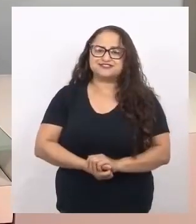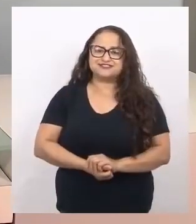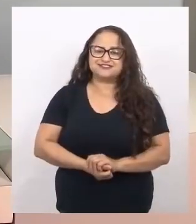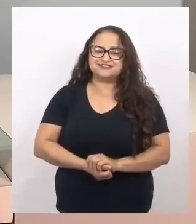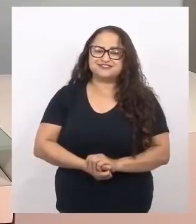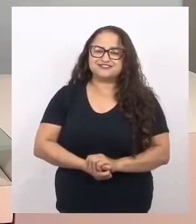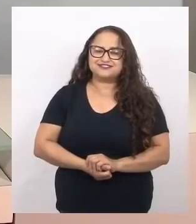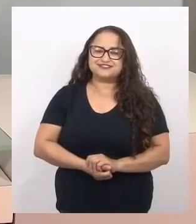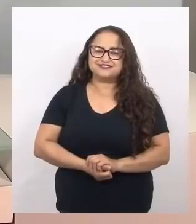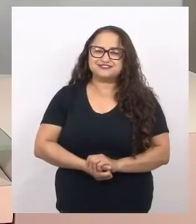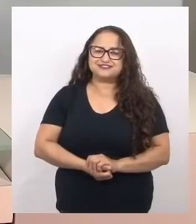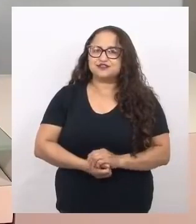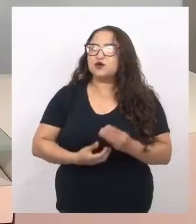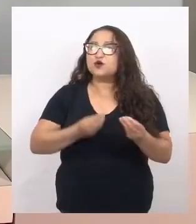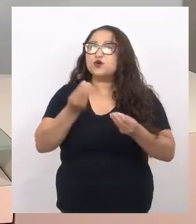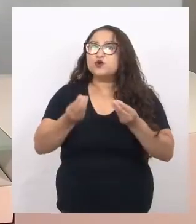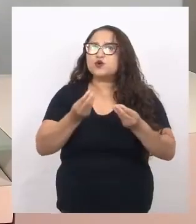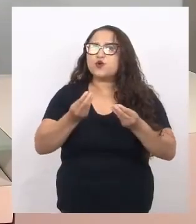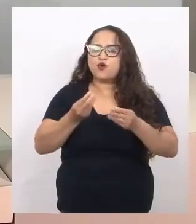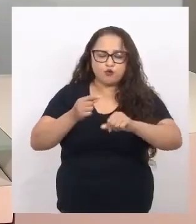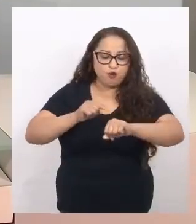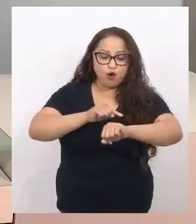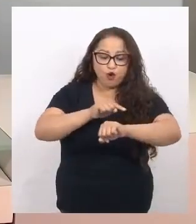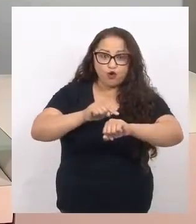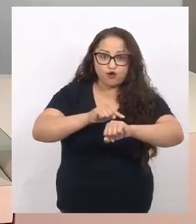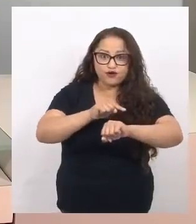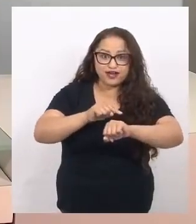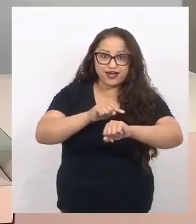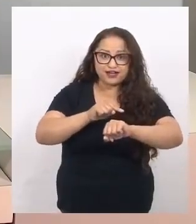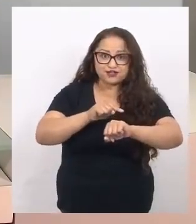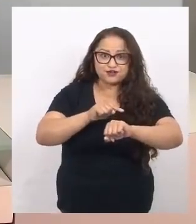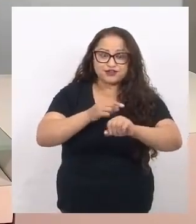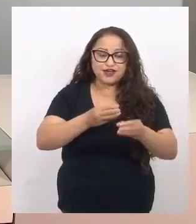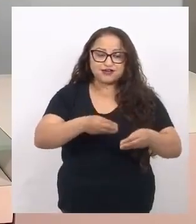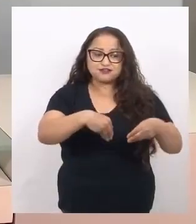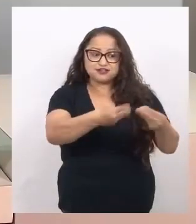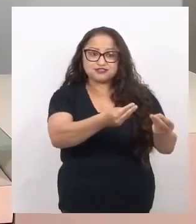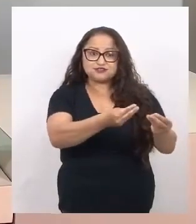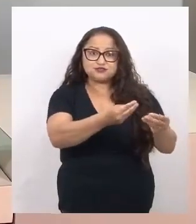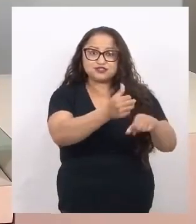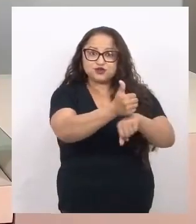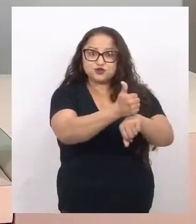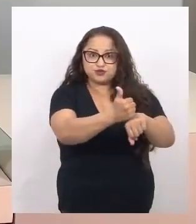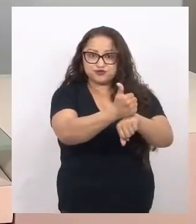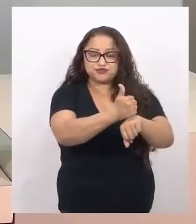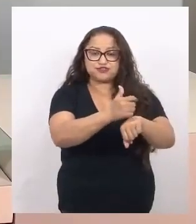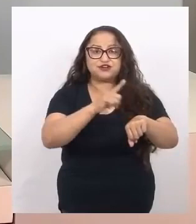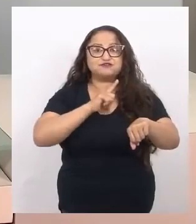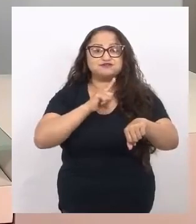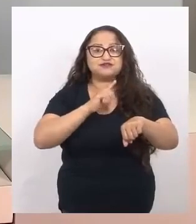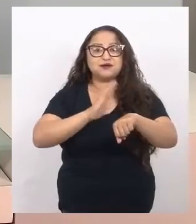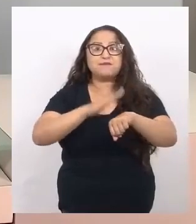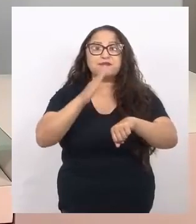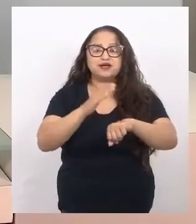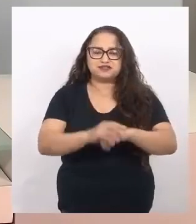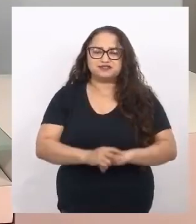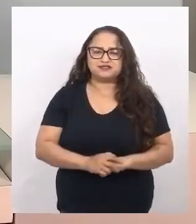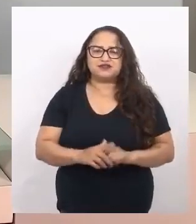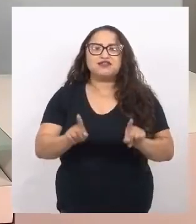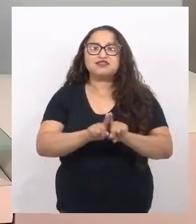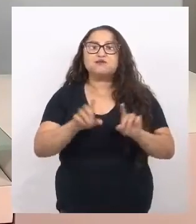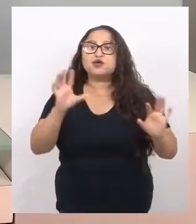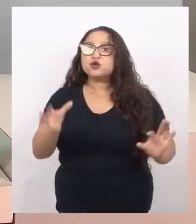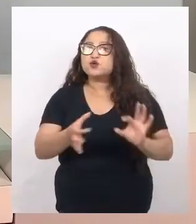destaque, é a expansão de carga horária, tá? Vocês vão ver que a expansão de carga horária, ela está coletada até com um tipo de ensino